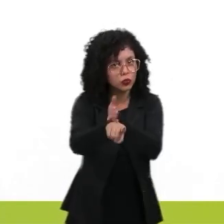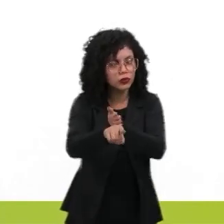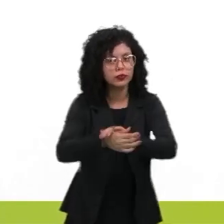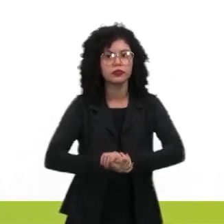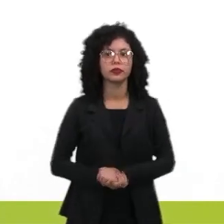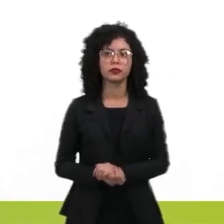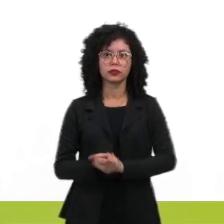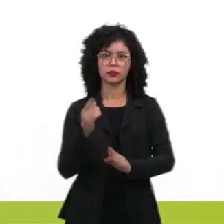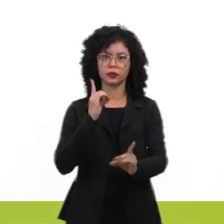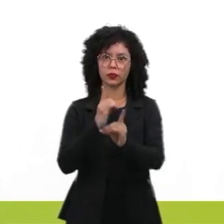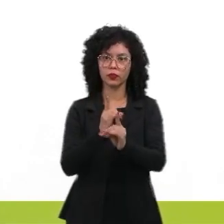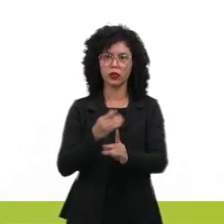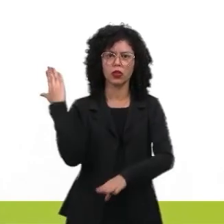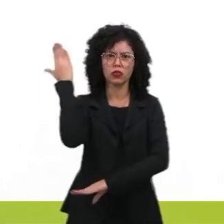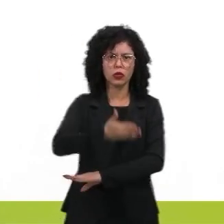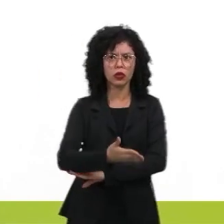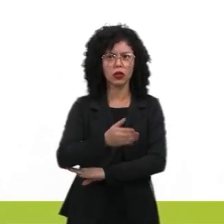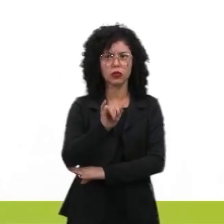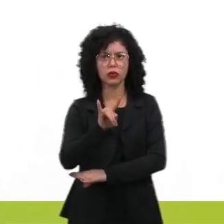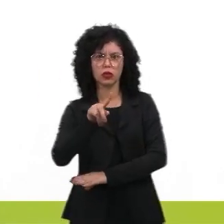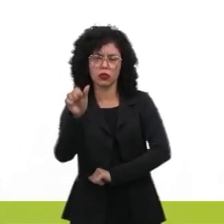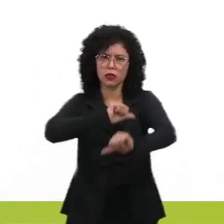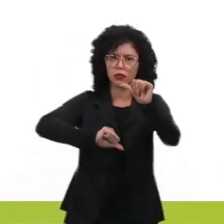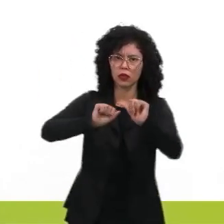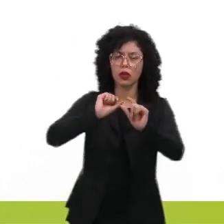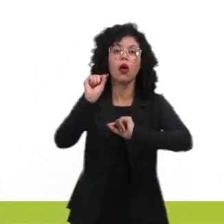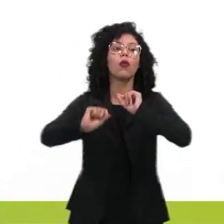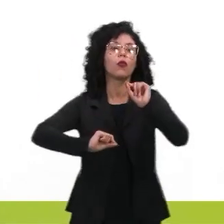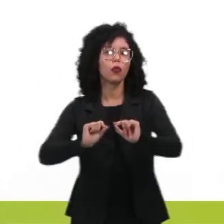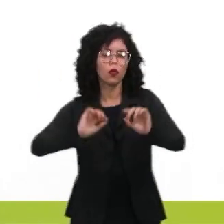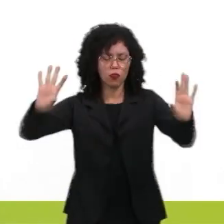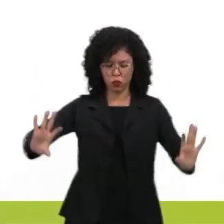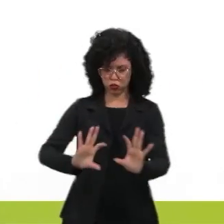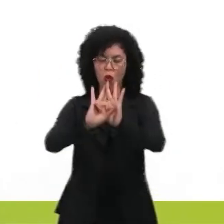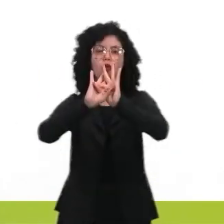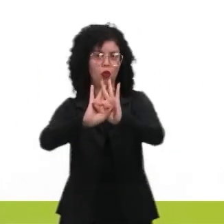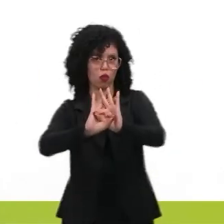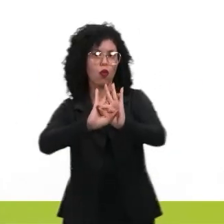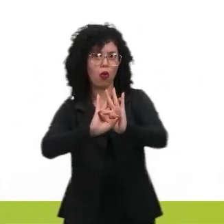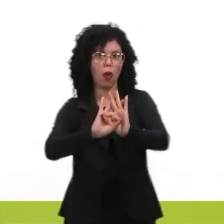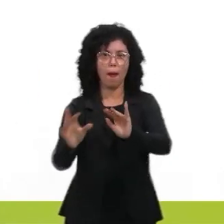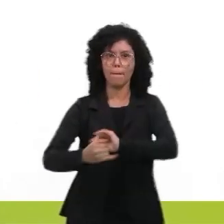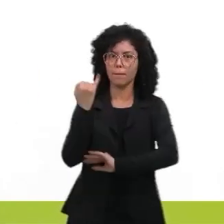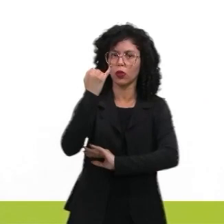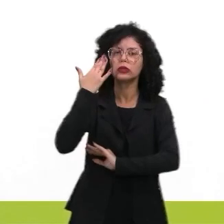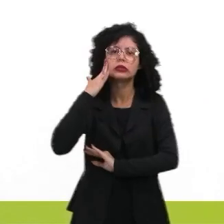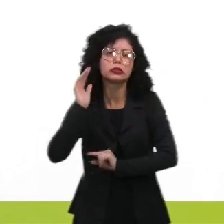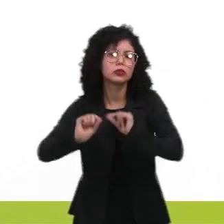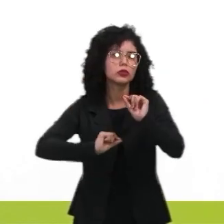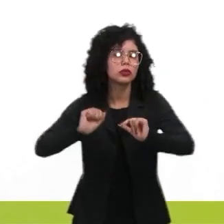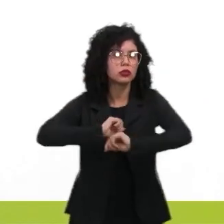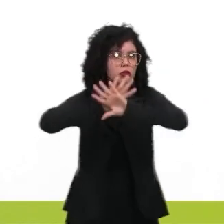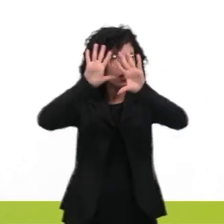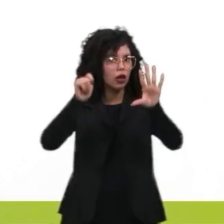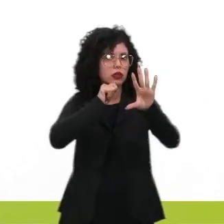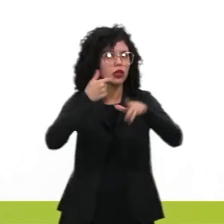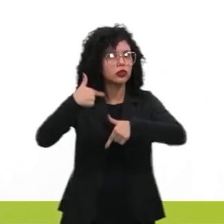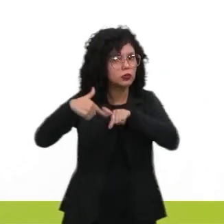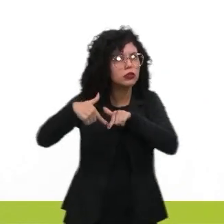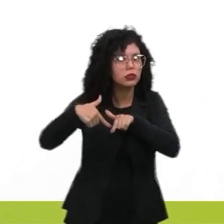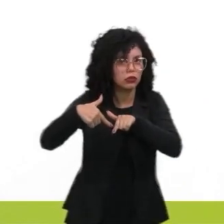O que são grandezas direta ou inversamente proporcionais? Essas relações são sempre importantes porque você precisa ter uma noção muito clara na hora de